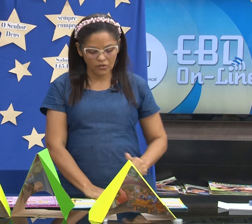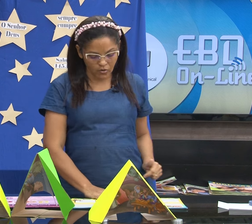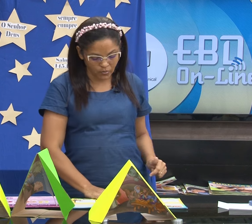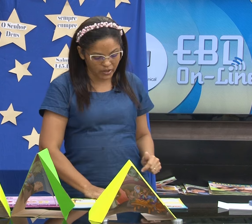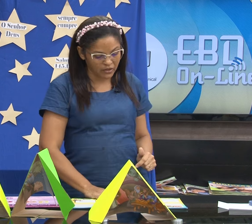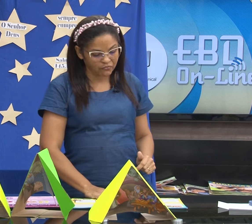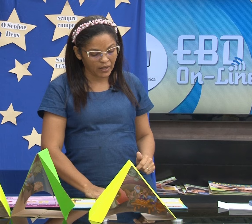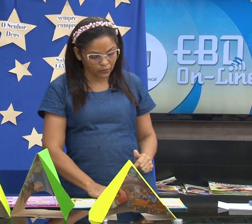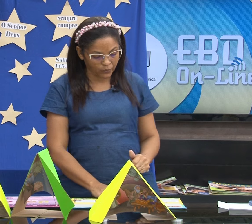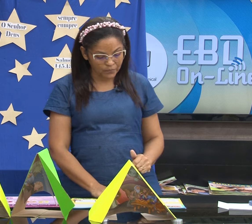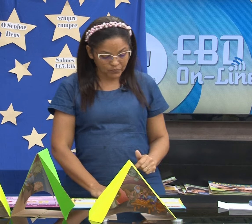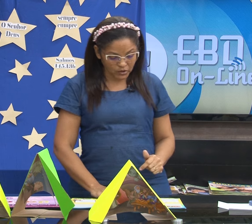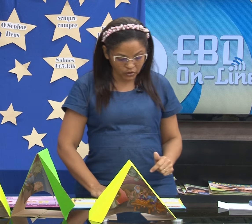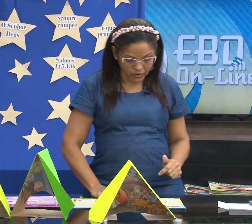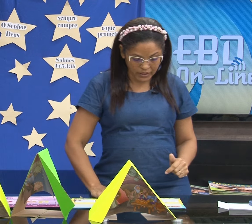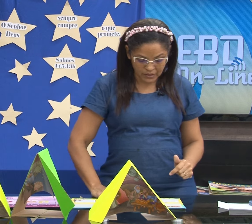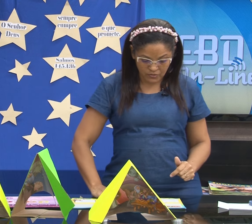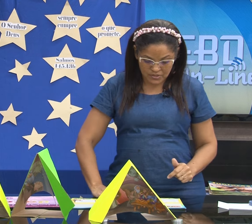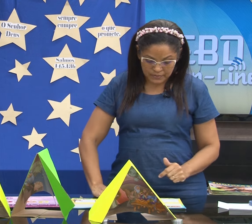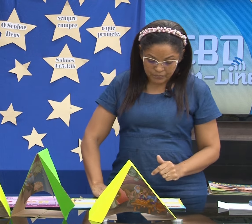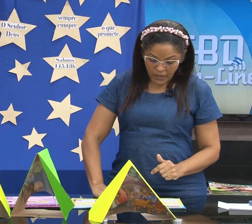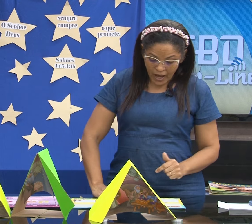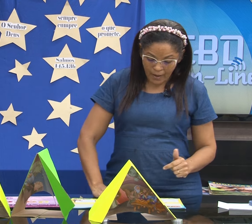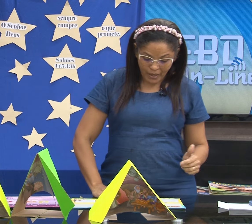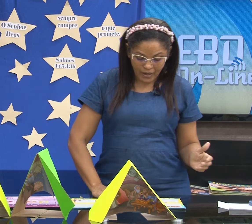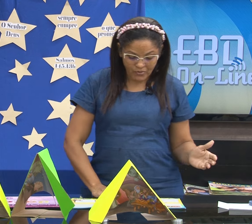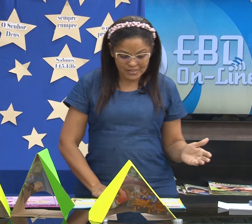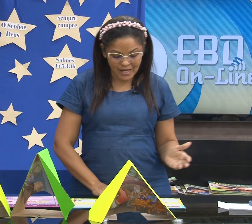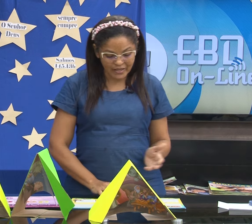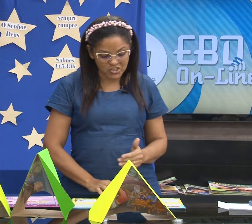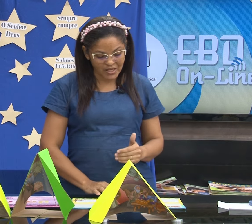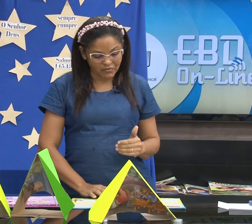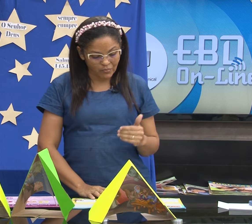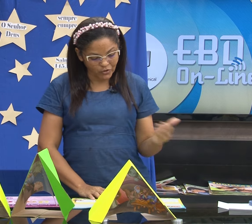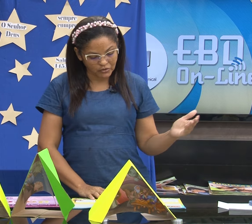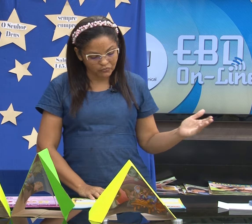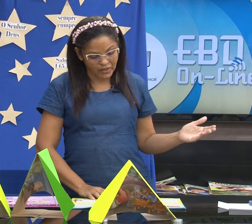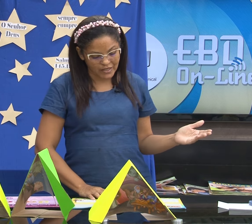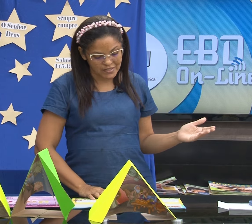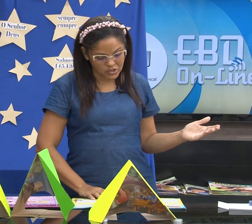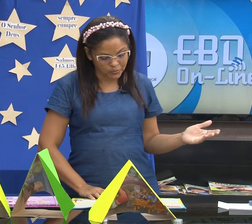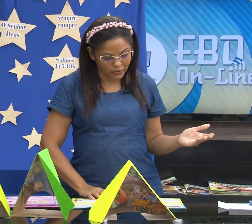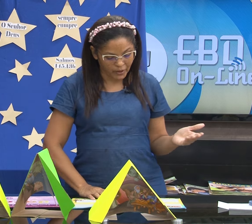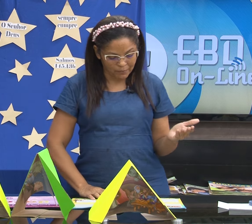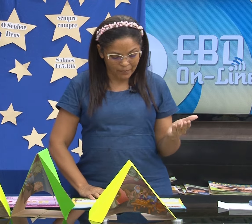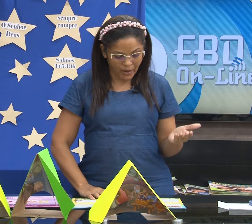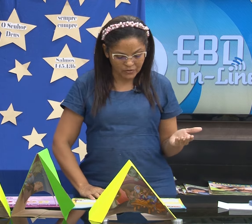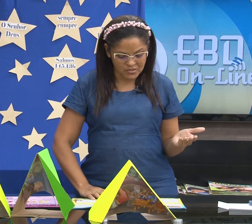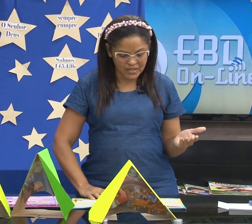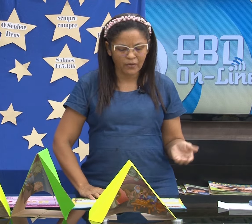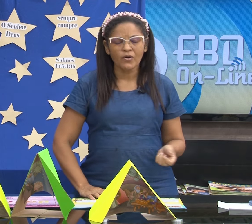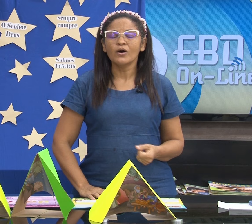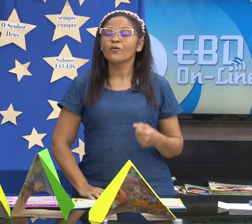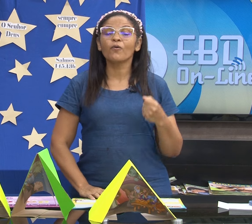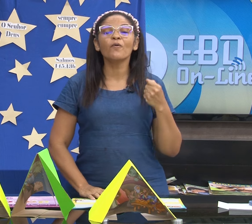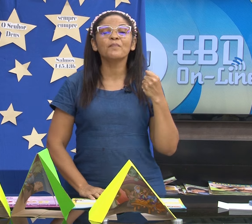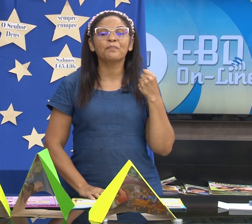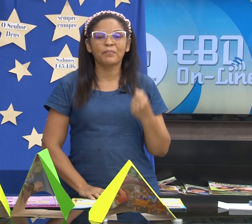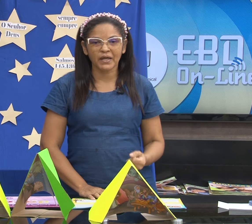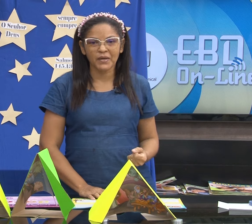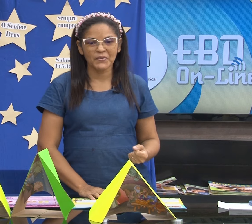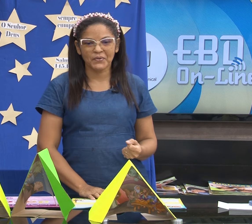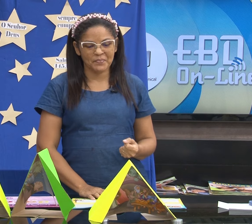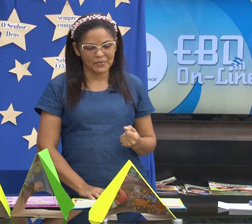assim como ele falou glória a Deus Abraão e Sara estavam muito felizes porque o papai do céu